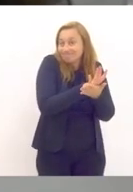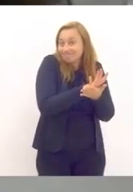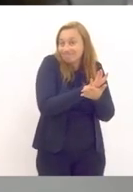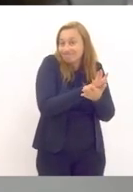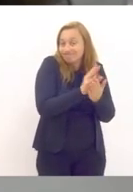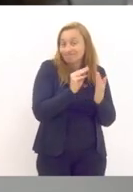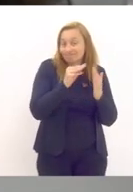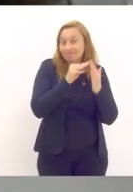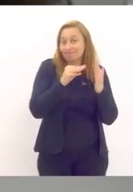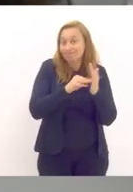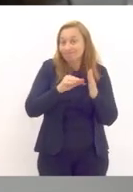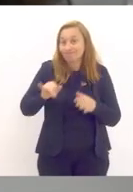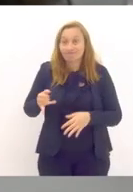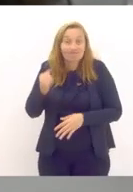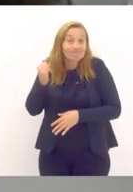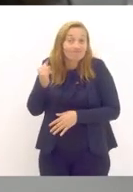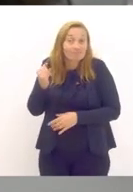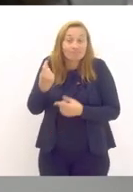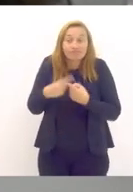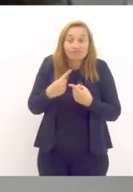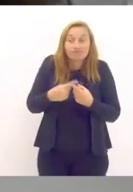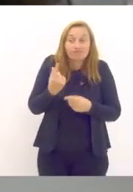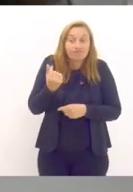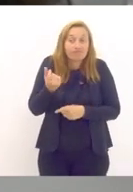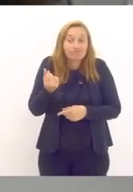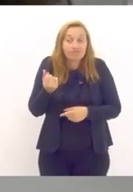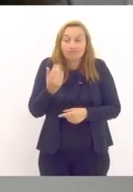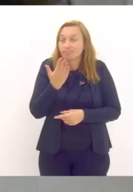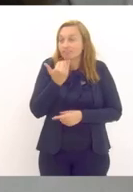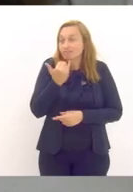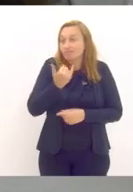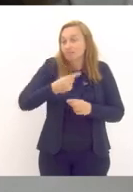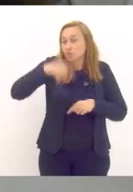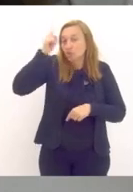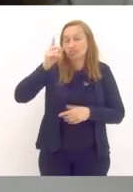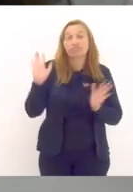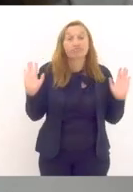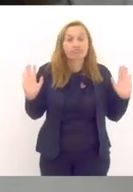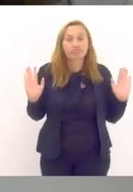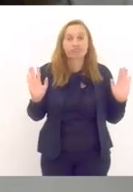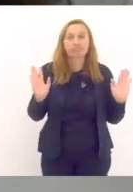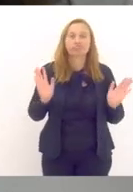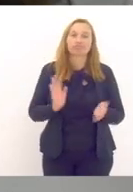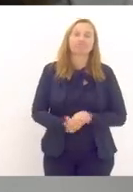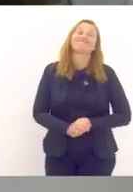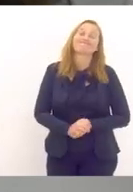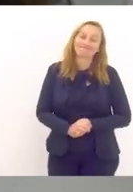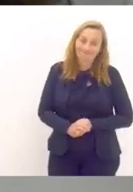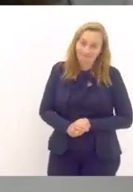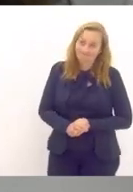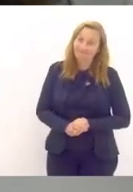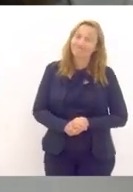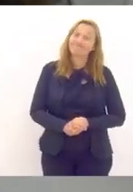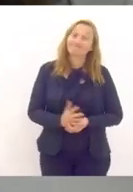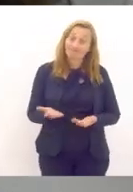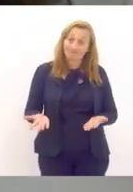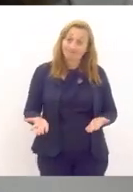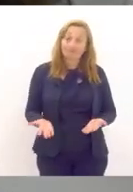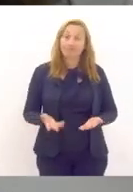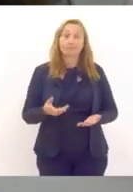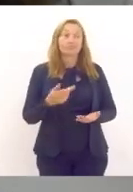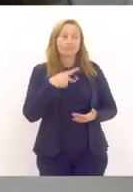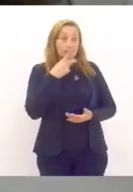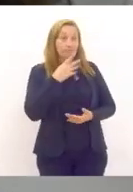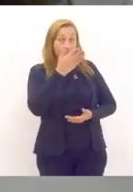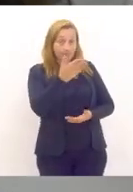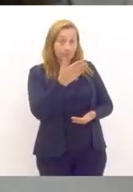metas inflacionárias, porque o preço dos alimentos dispararam. Está no quadro. Né? Foi objeto até do comentário